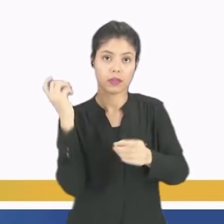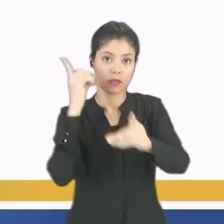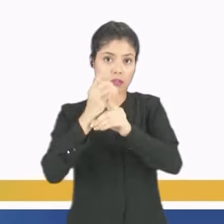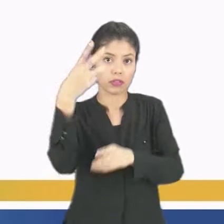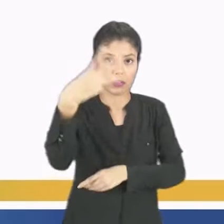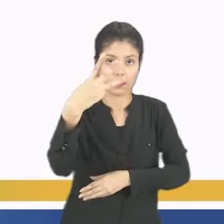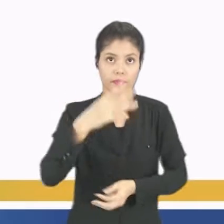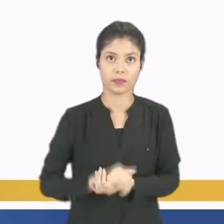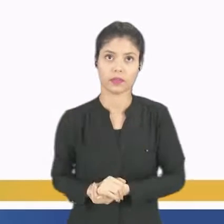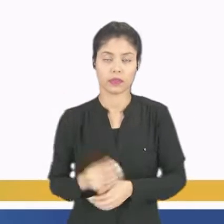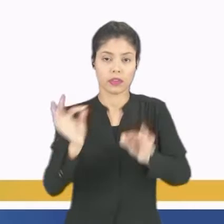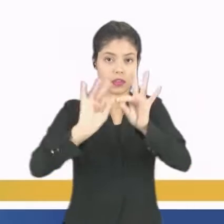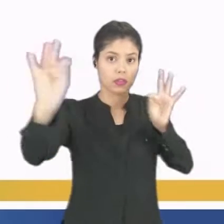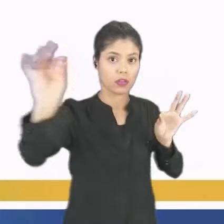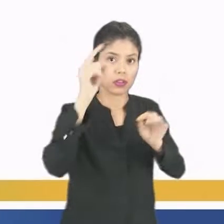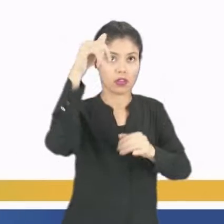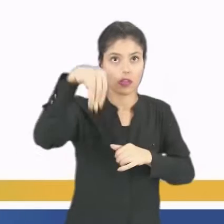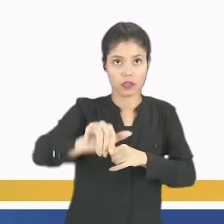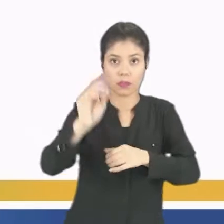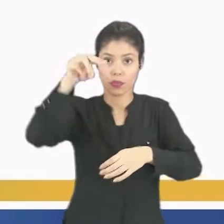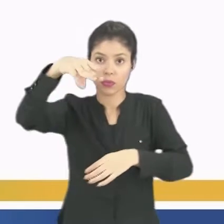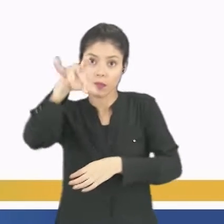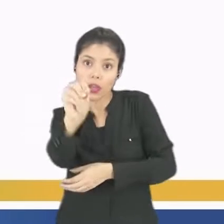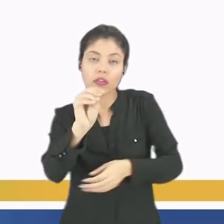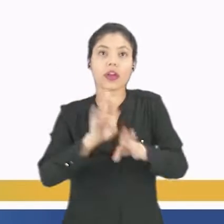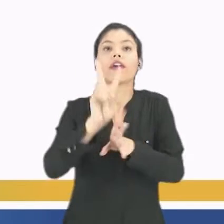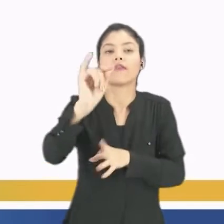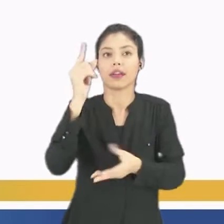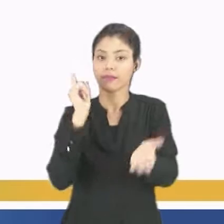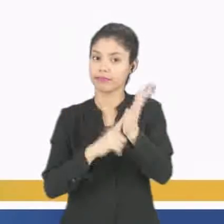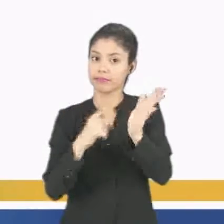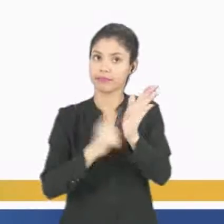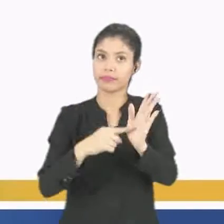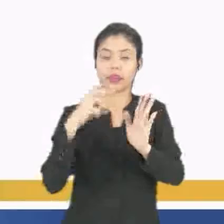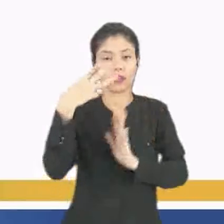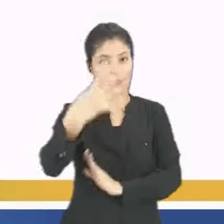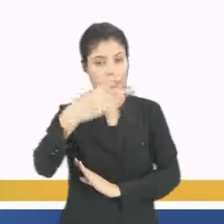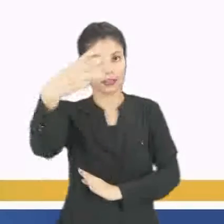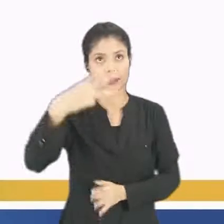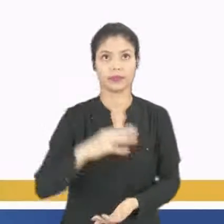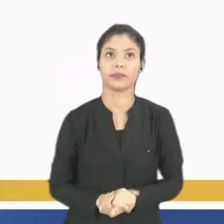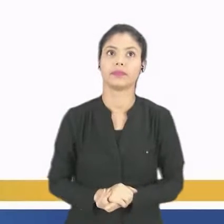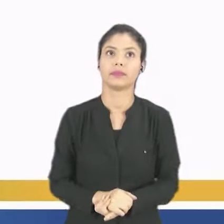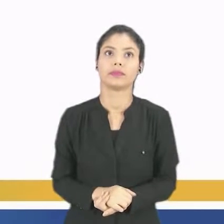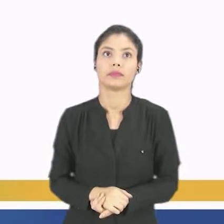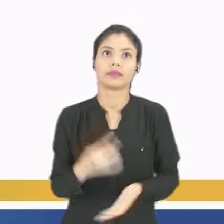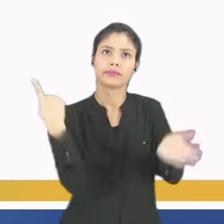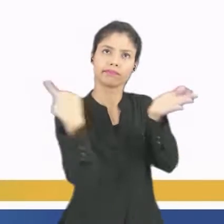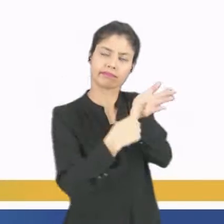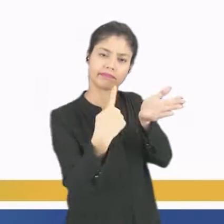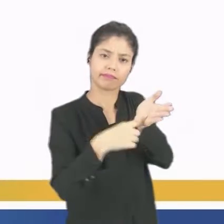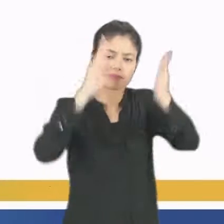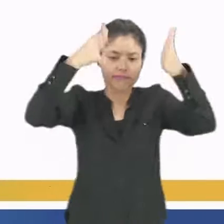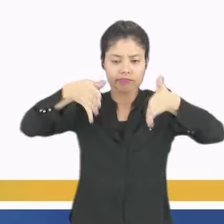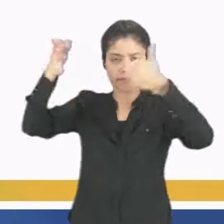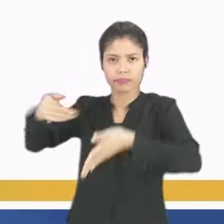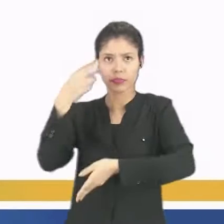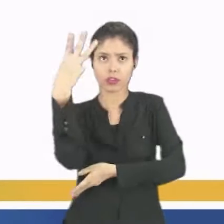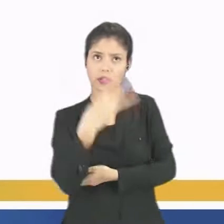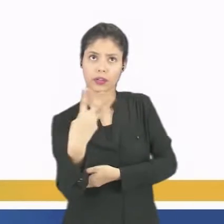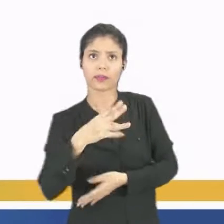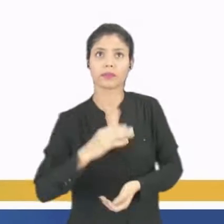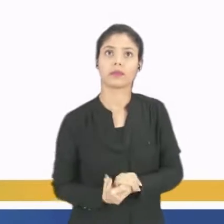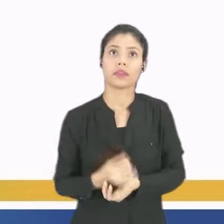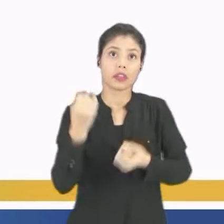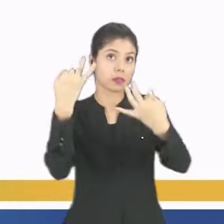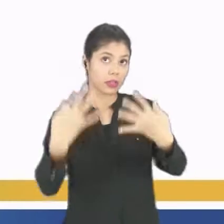encontrei 3. Então, as coordenadas aqui do ponto médio vai ser exatamente 4 e 3. Condição de alinhamento de 3 pontos.